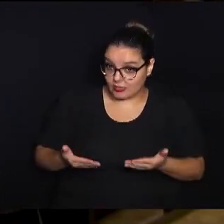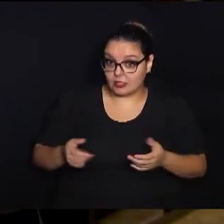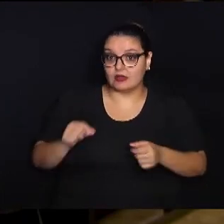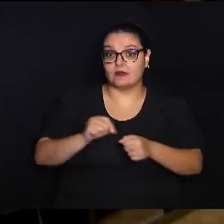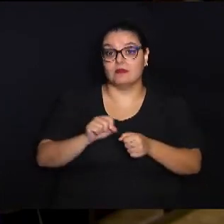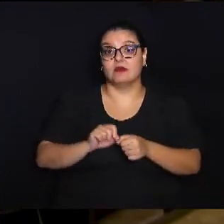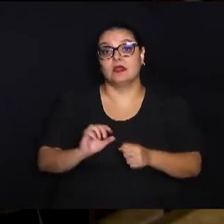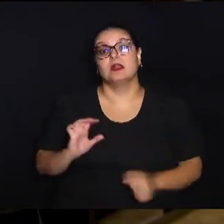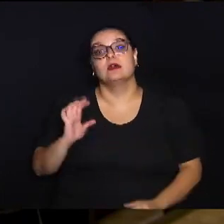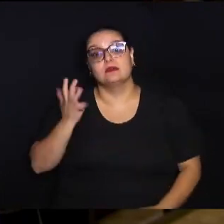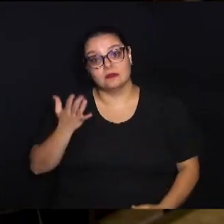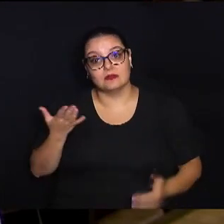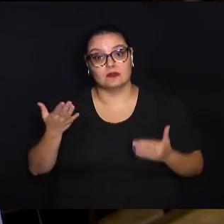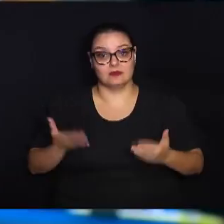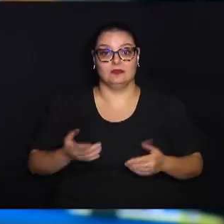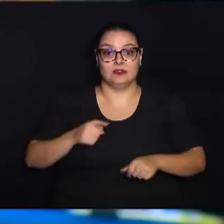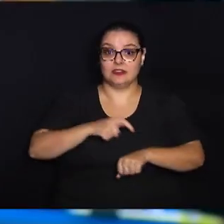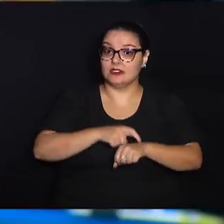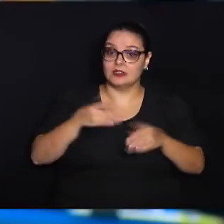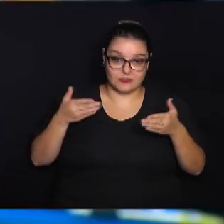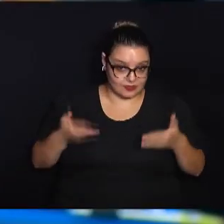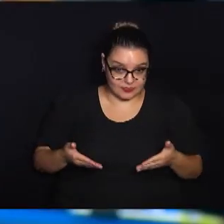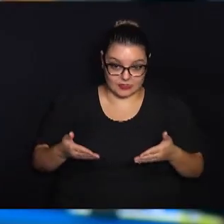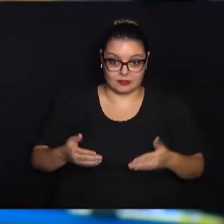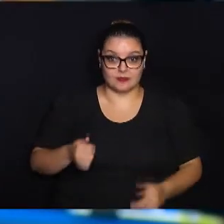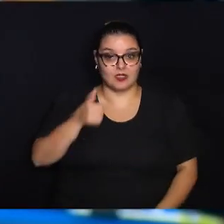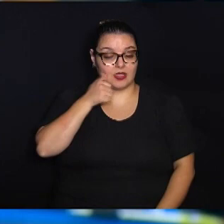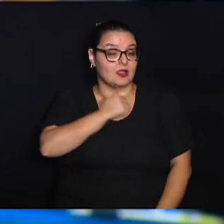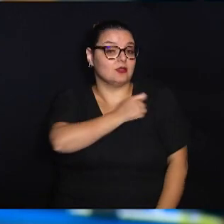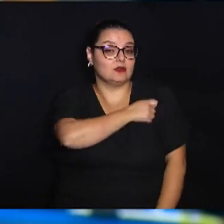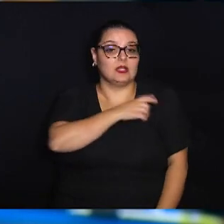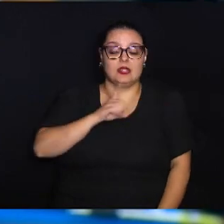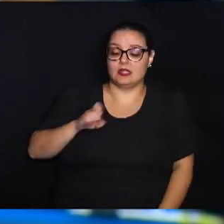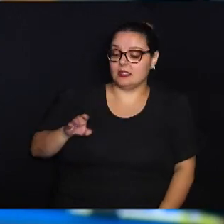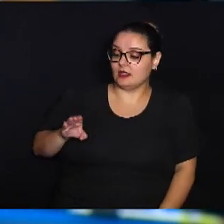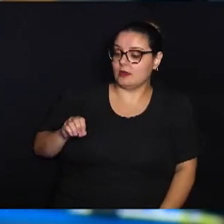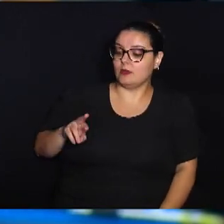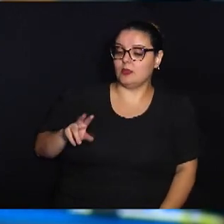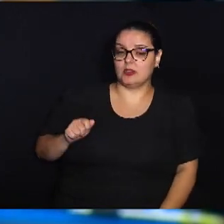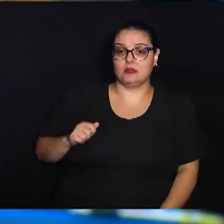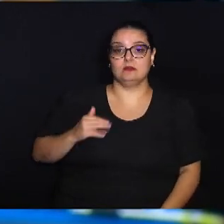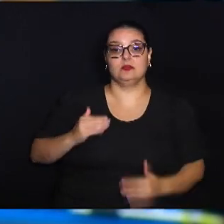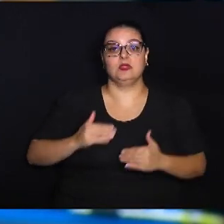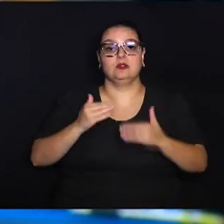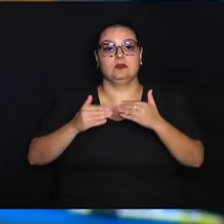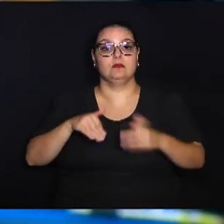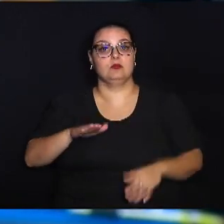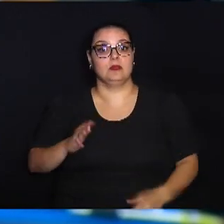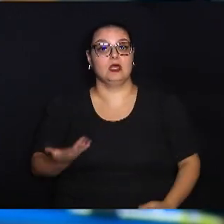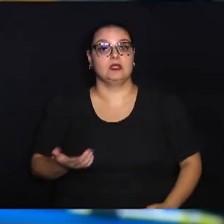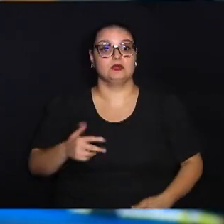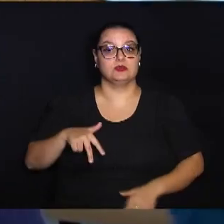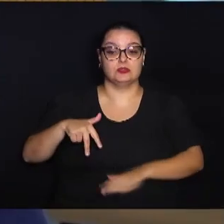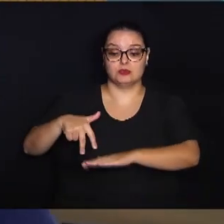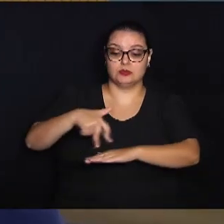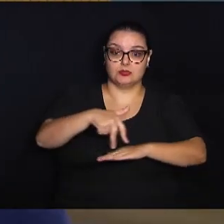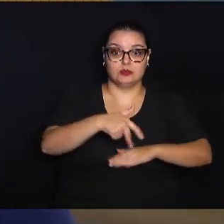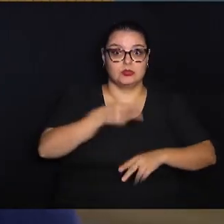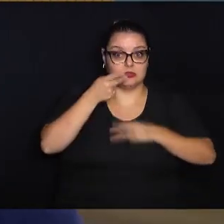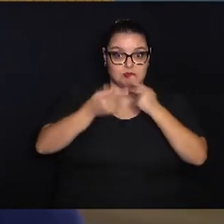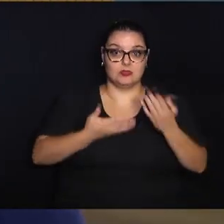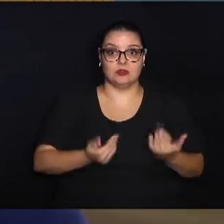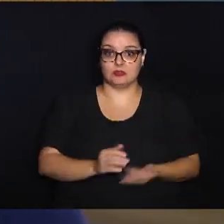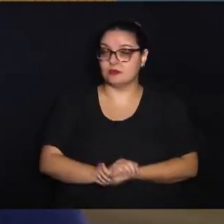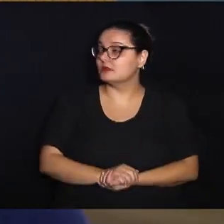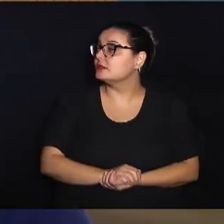acontecer nesse exato momento. A aluna Débora defendeu a construção de mais locais de fala para a juventude. Além dos